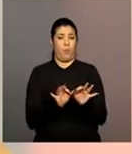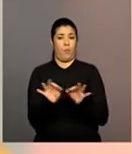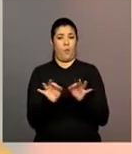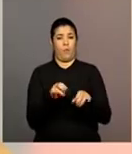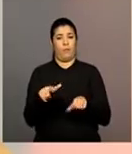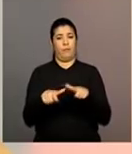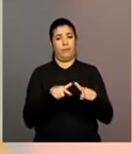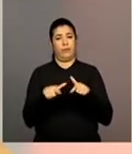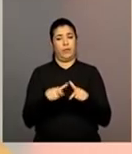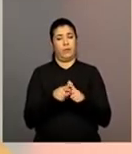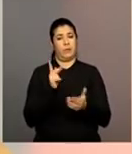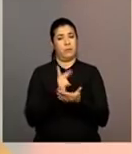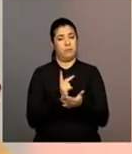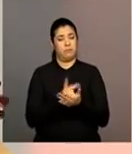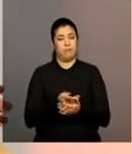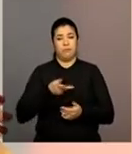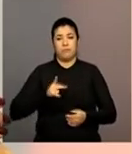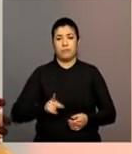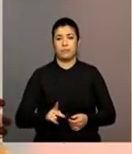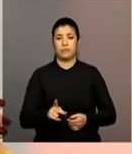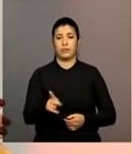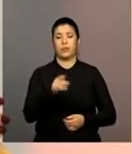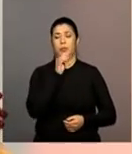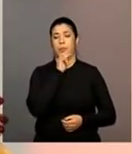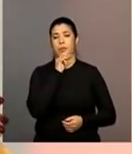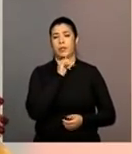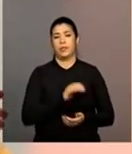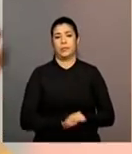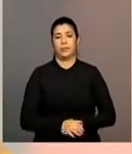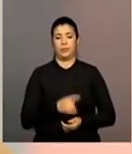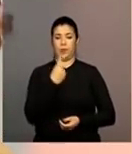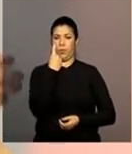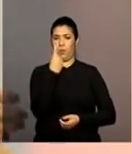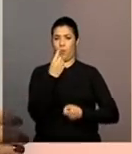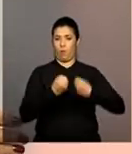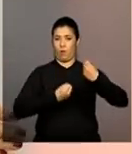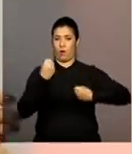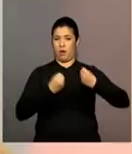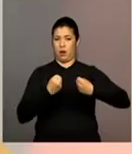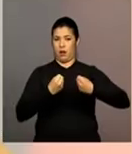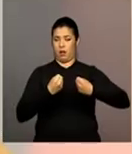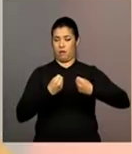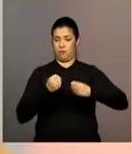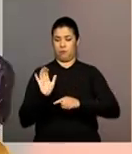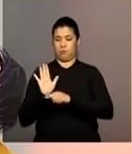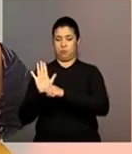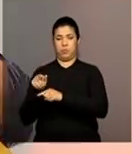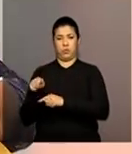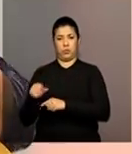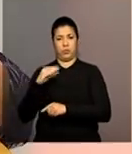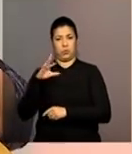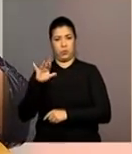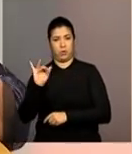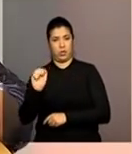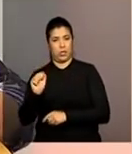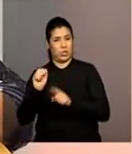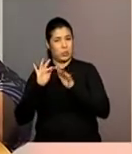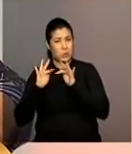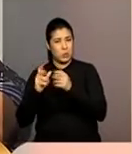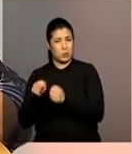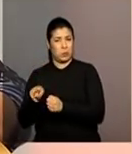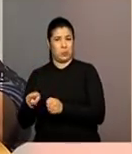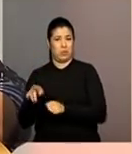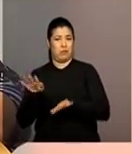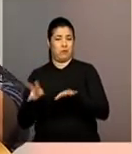intercorrências por exemplo um carro para atender todo o CRS muitas vezes essa a responsabilidade que a